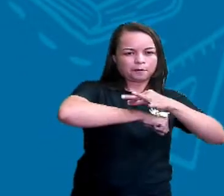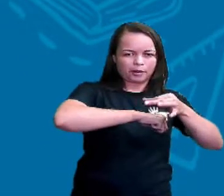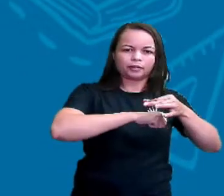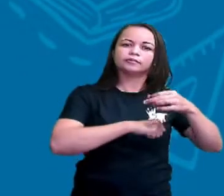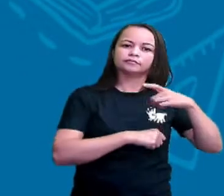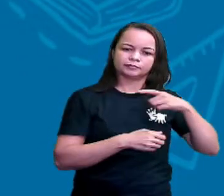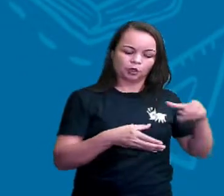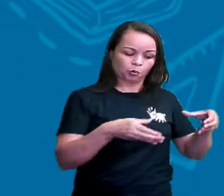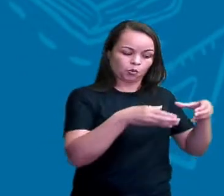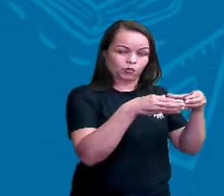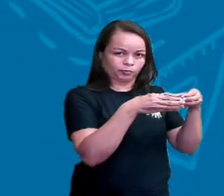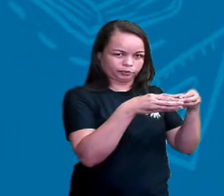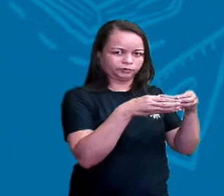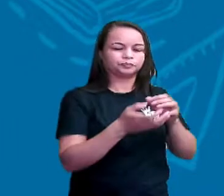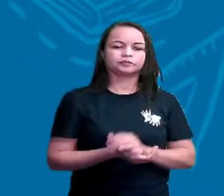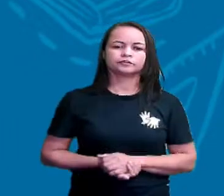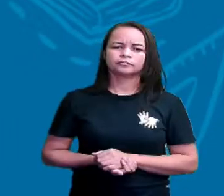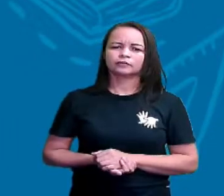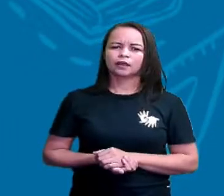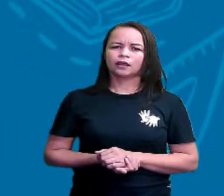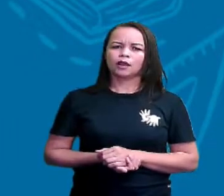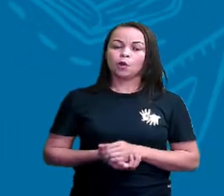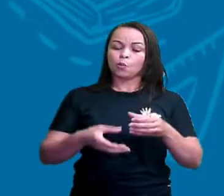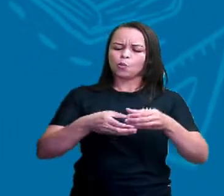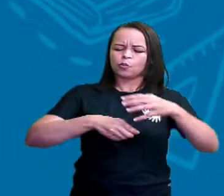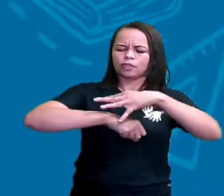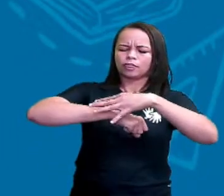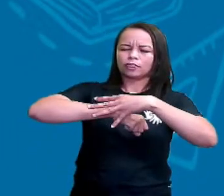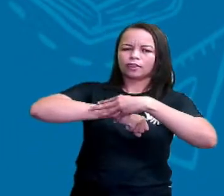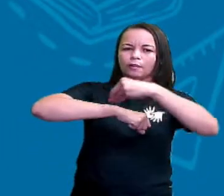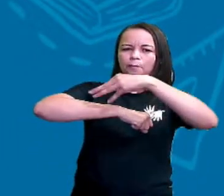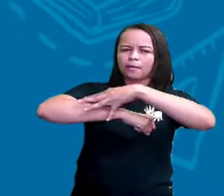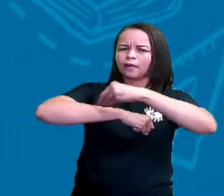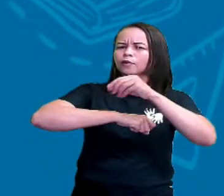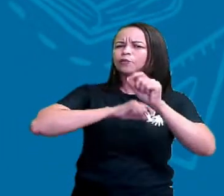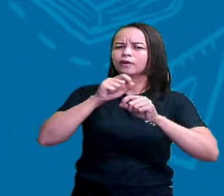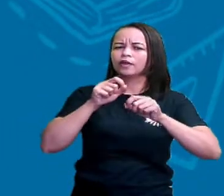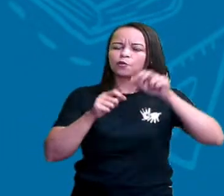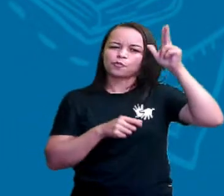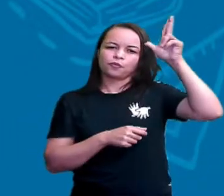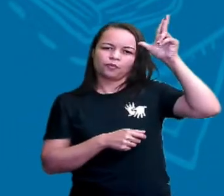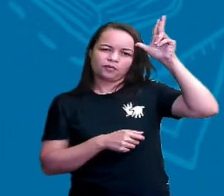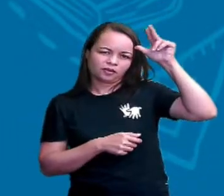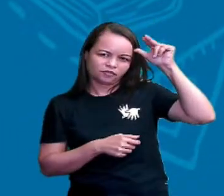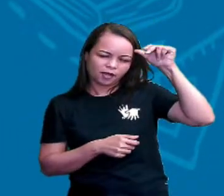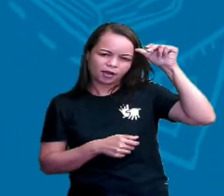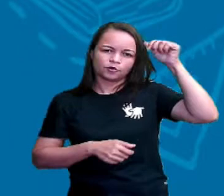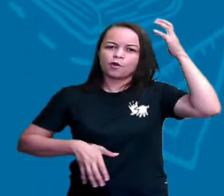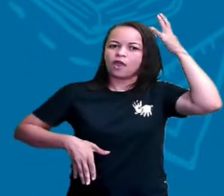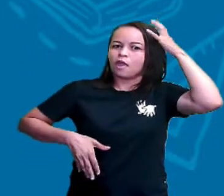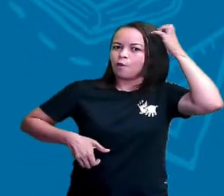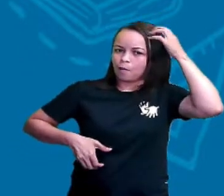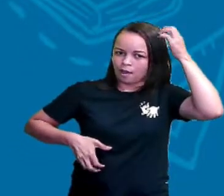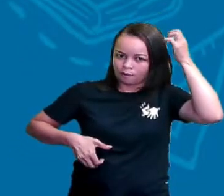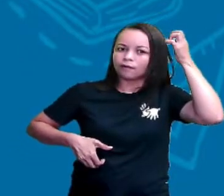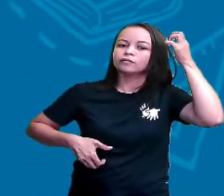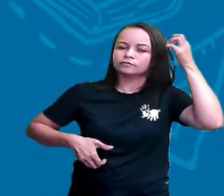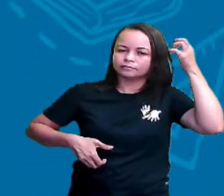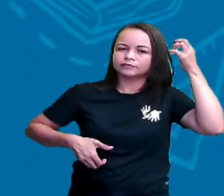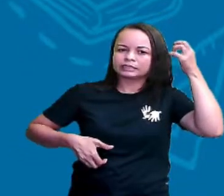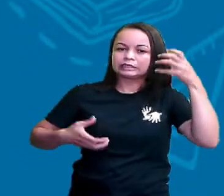grupo. E os que têm pelos? O cavalo e o macaco, né? São dois animais dentre aqueles que a gente tinha